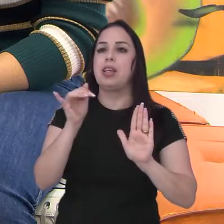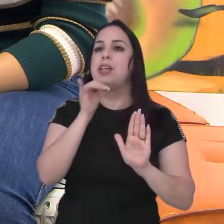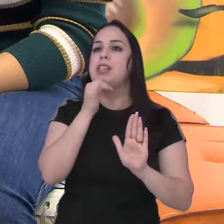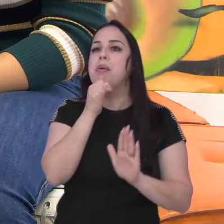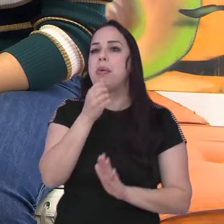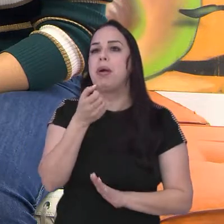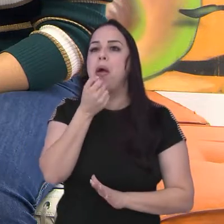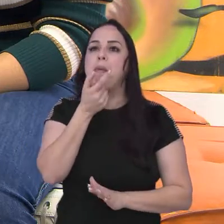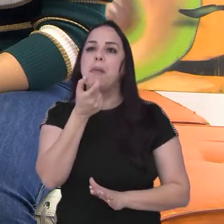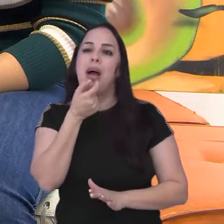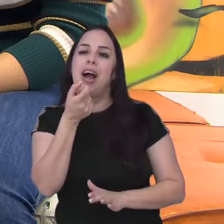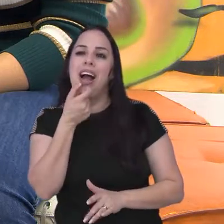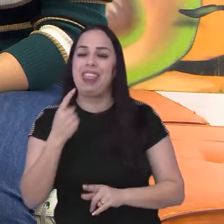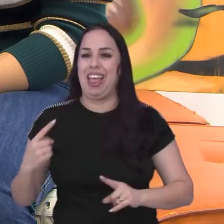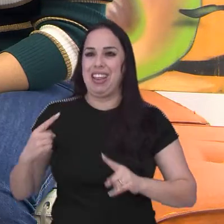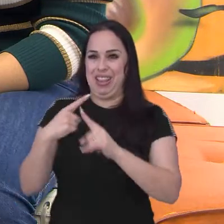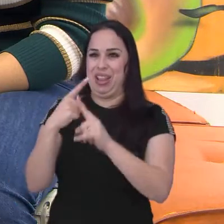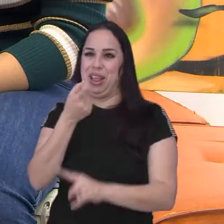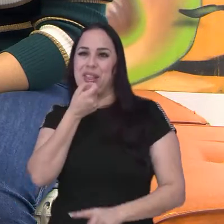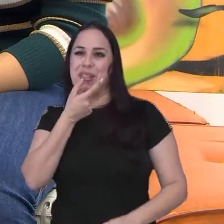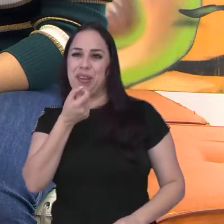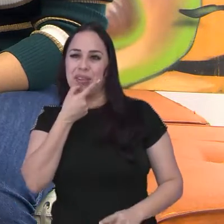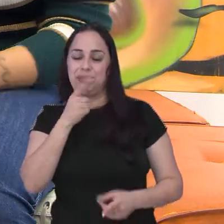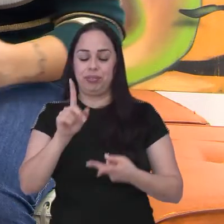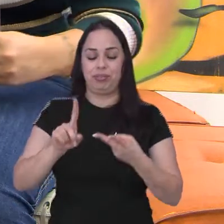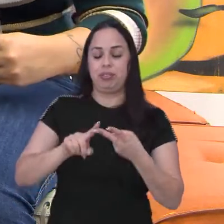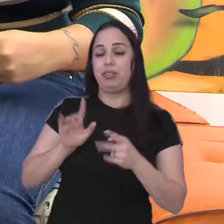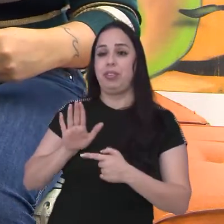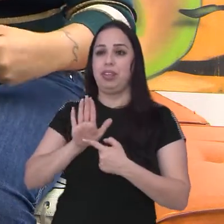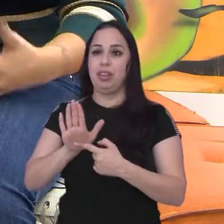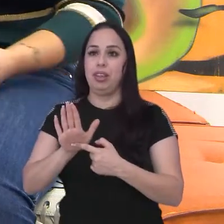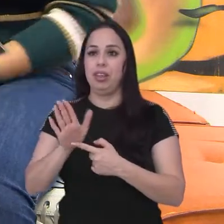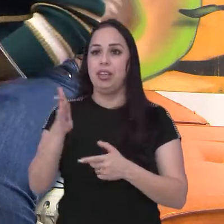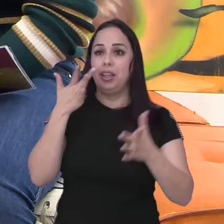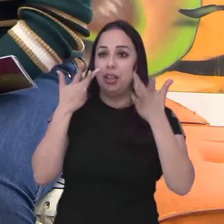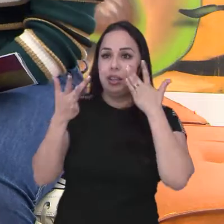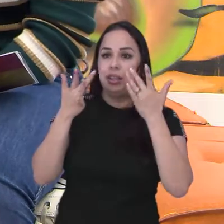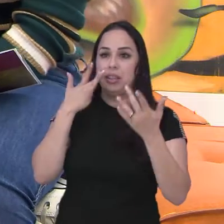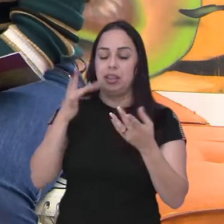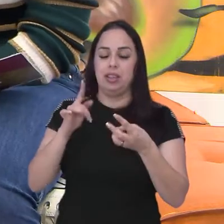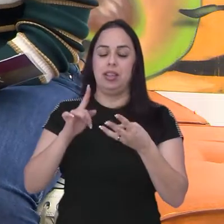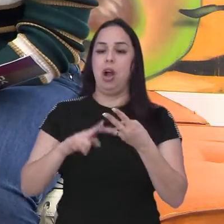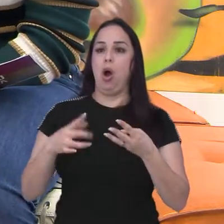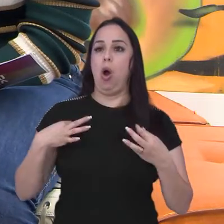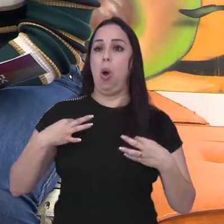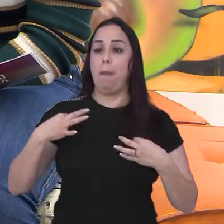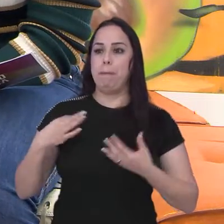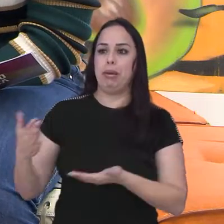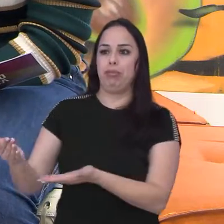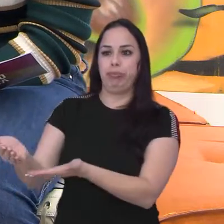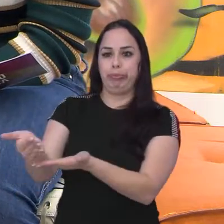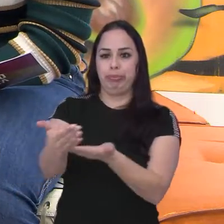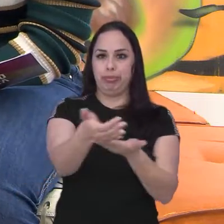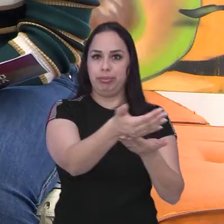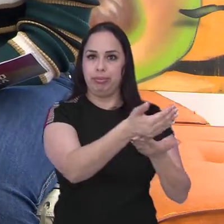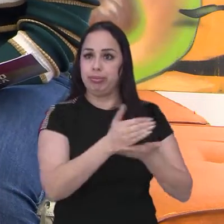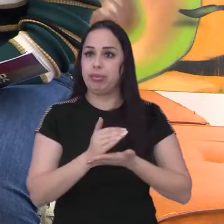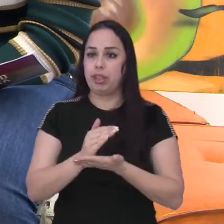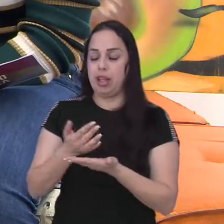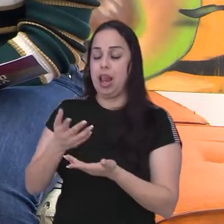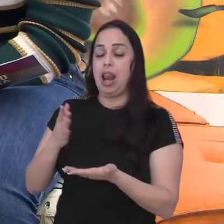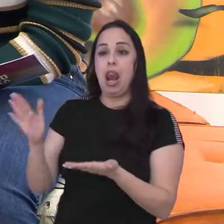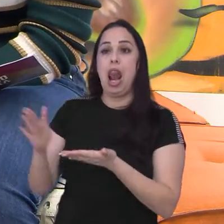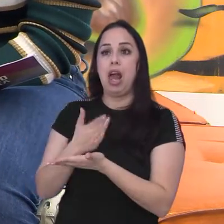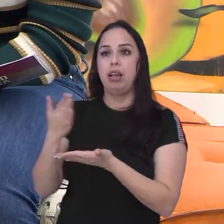gente fez stand-up comedy na batalha, teve apresentação de teatro, arrecadação de